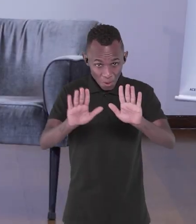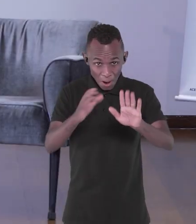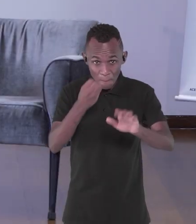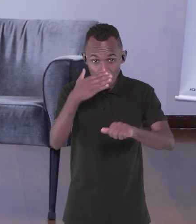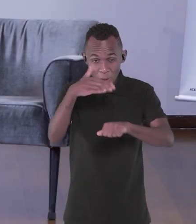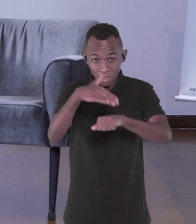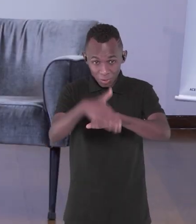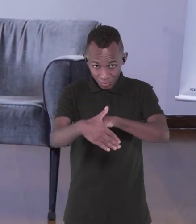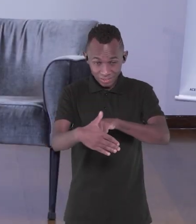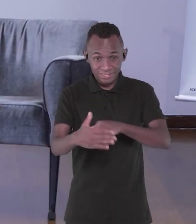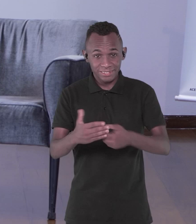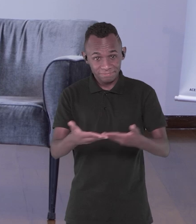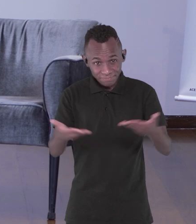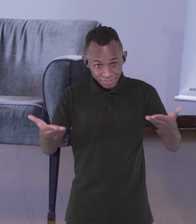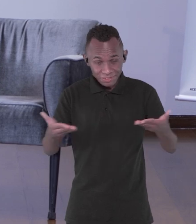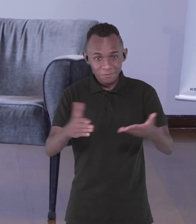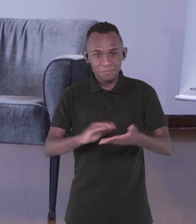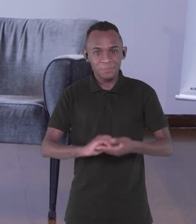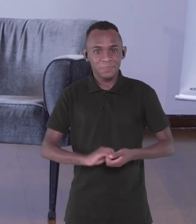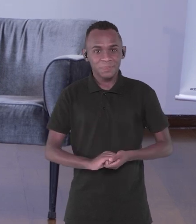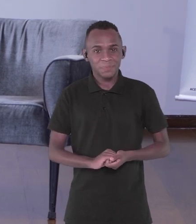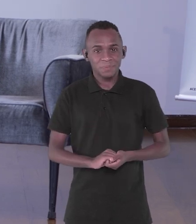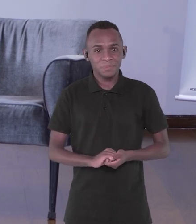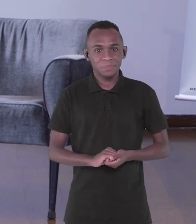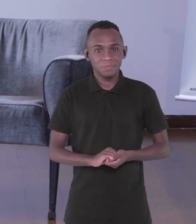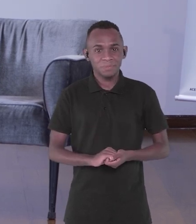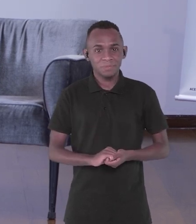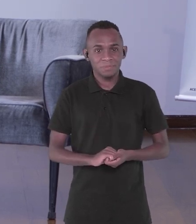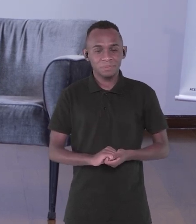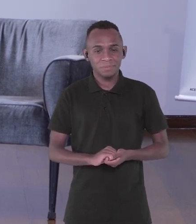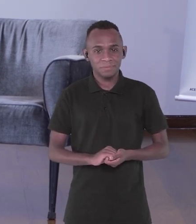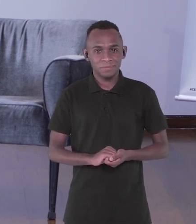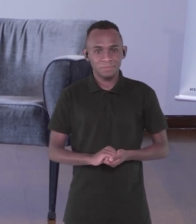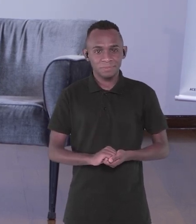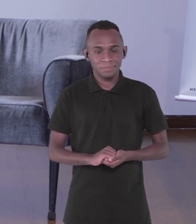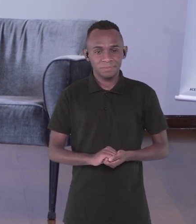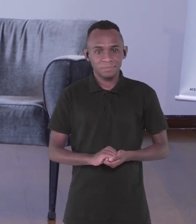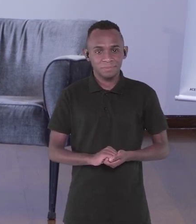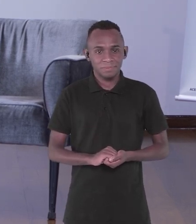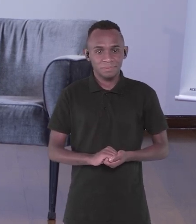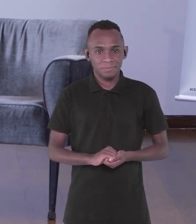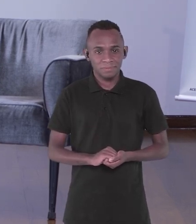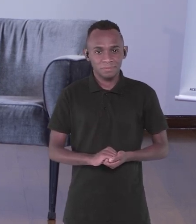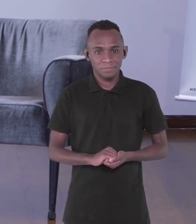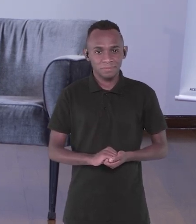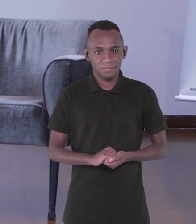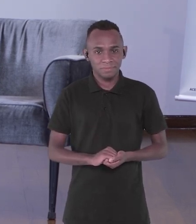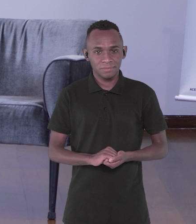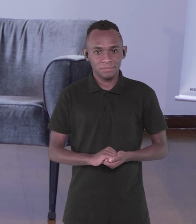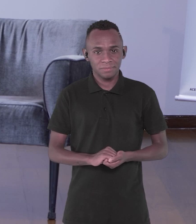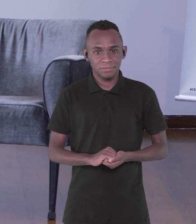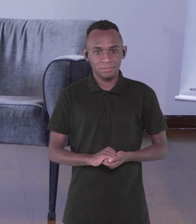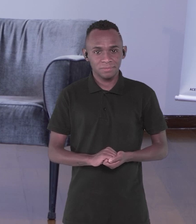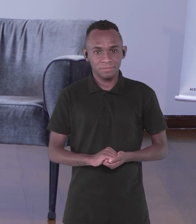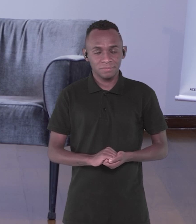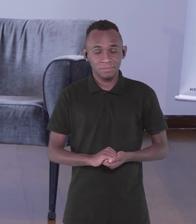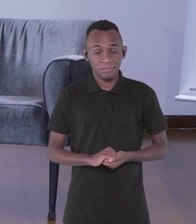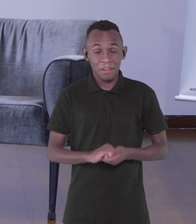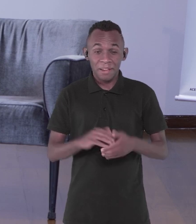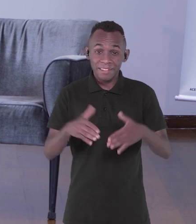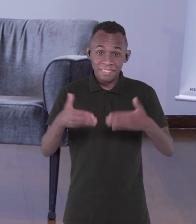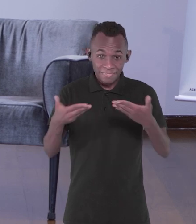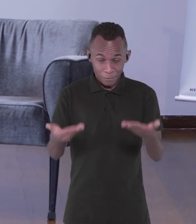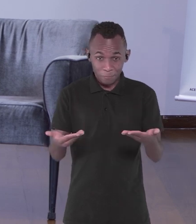boa noite. Aqui em cima pode tirar sozinho, né?